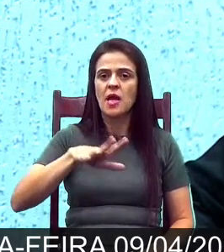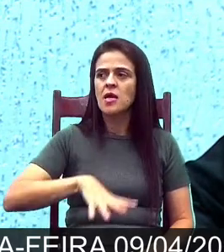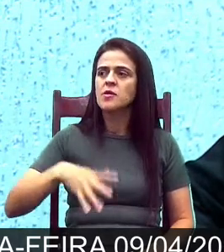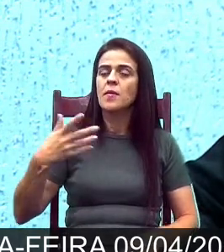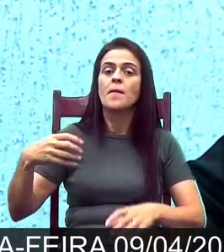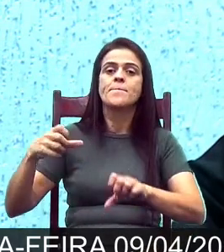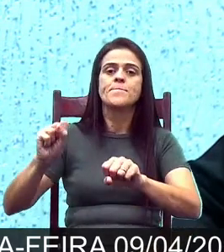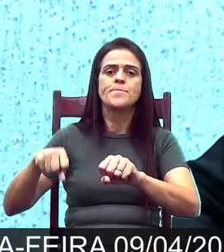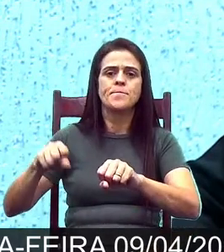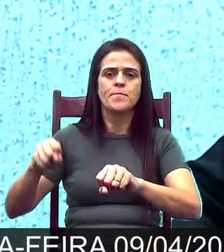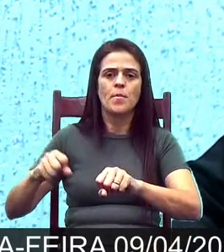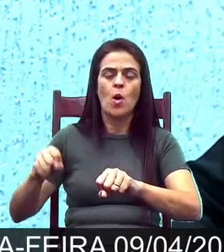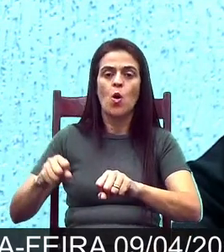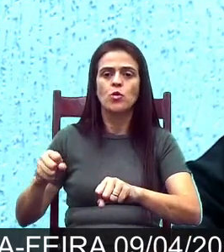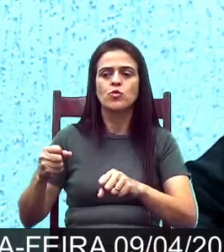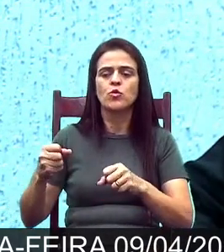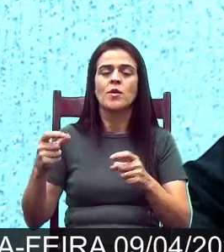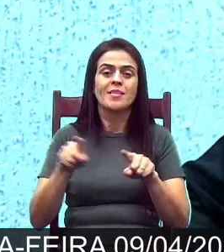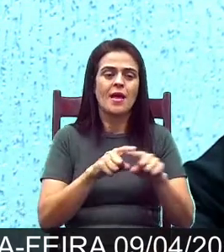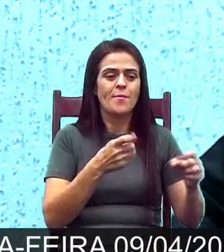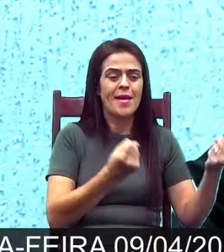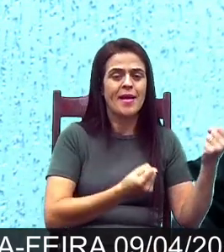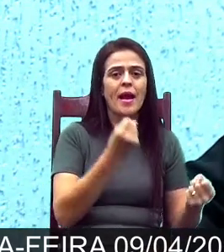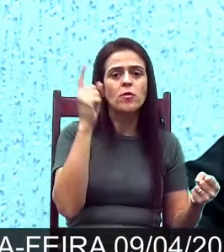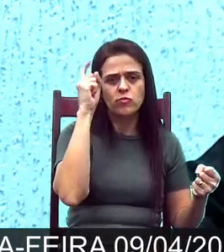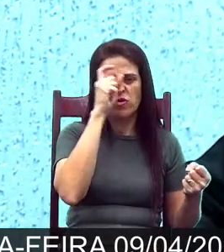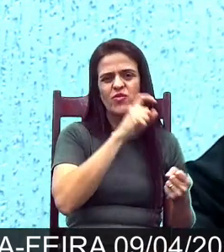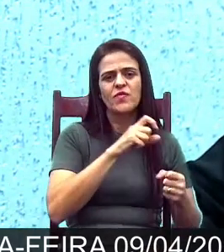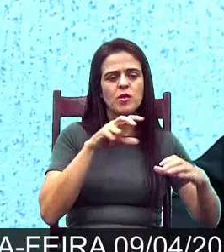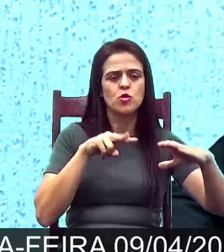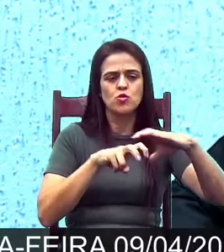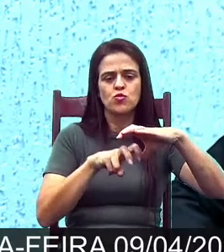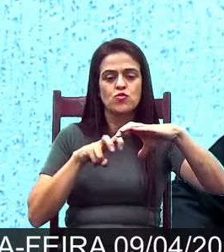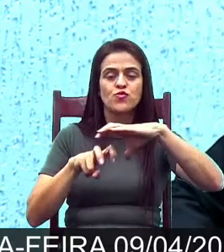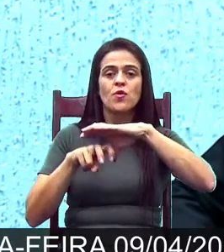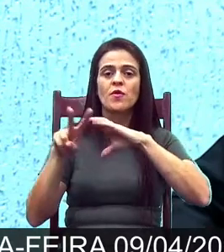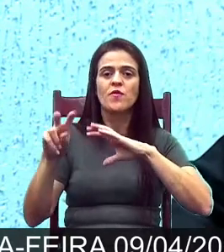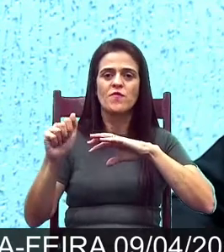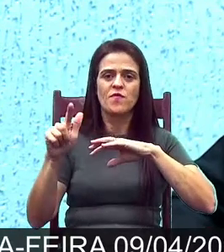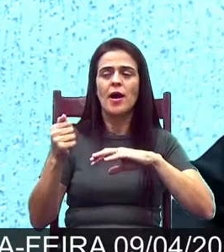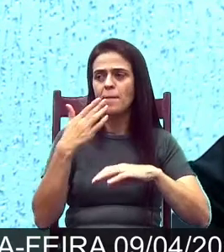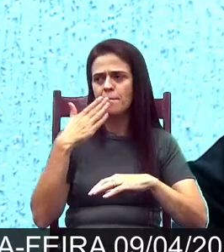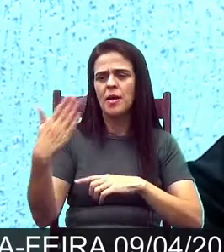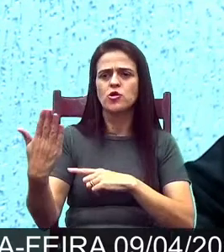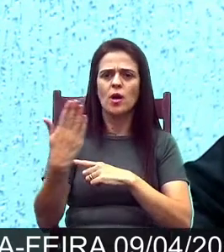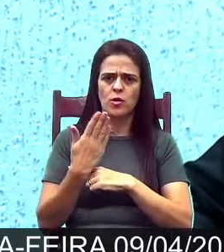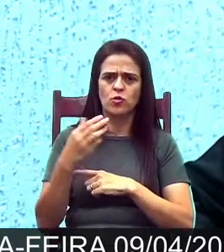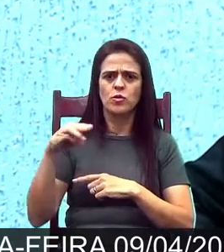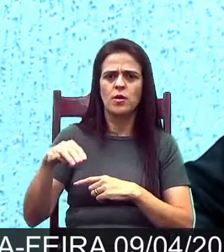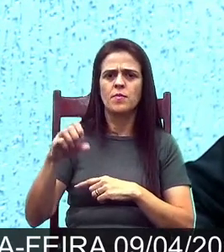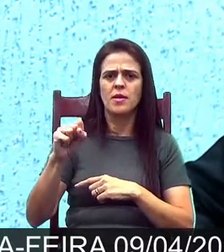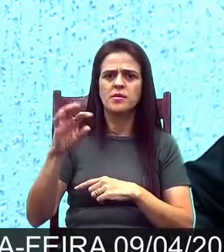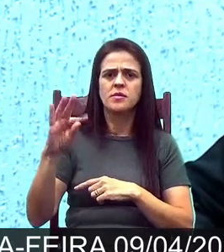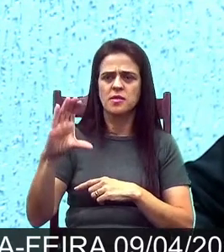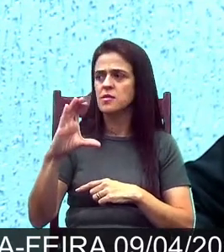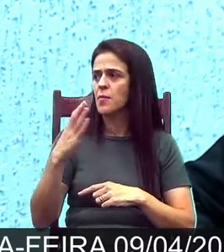moto em vaga de veículo de quatro rodas é terrível. Então nós precisamos da intervenção da SMTC. Com a palavra, vereador Igor